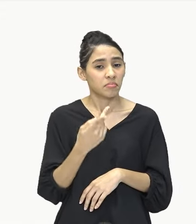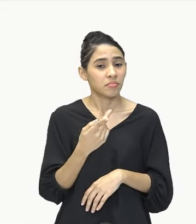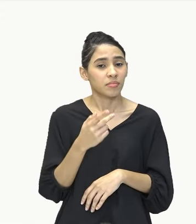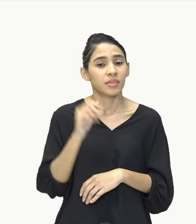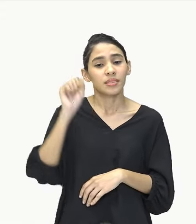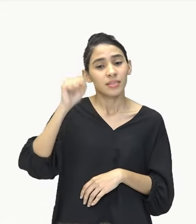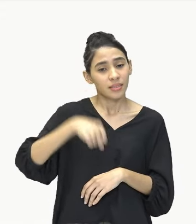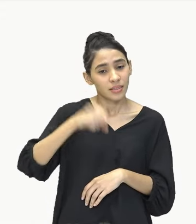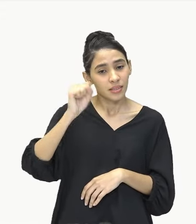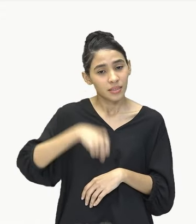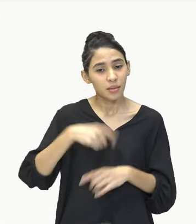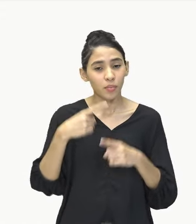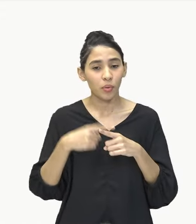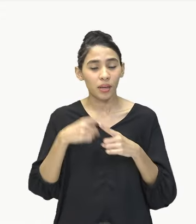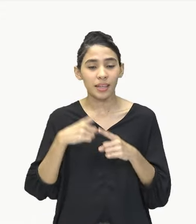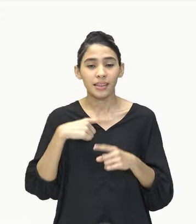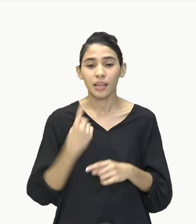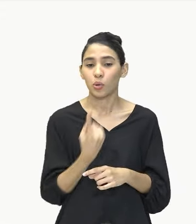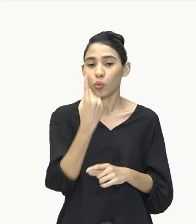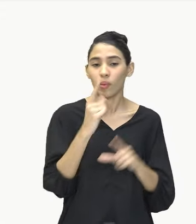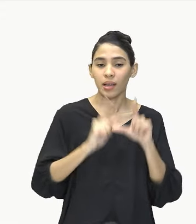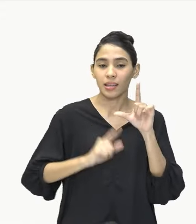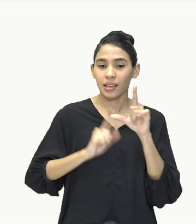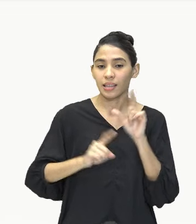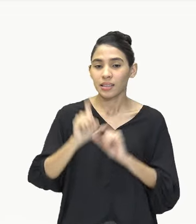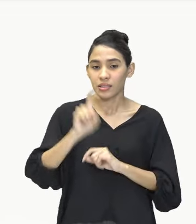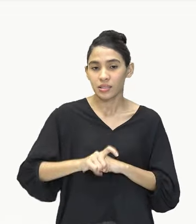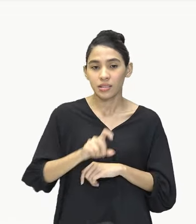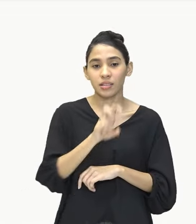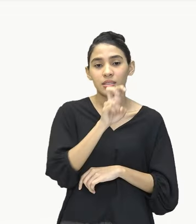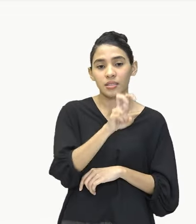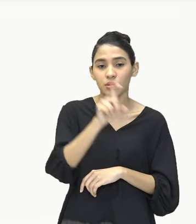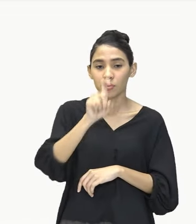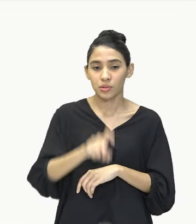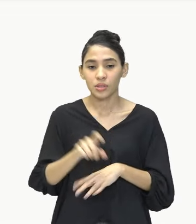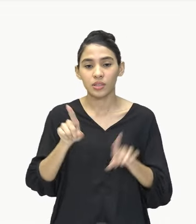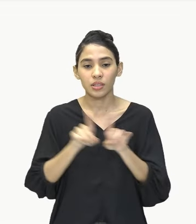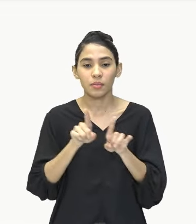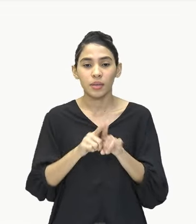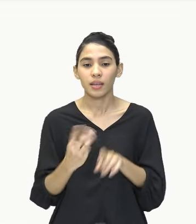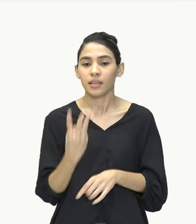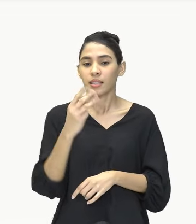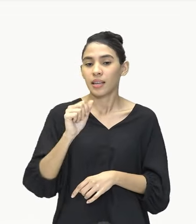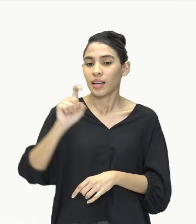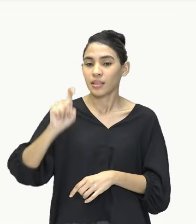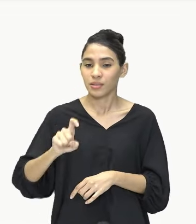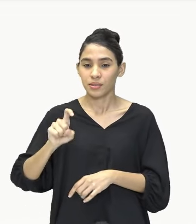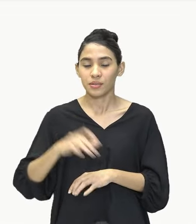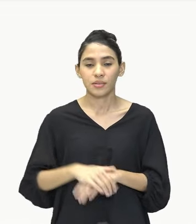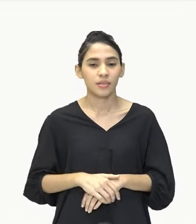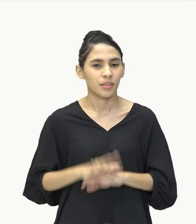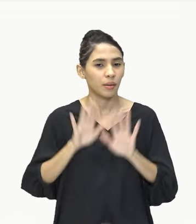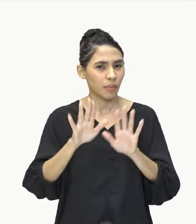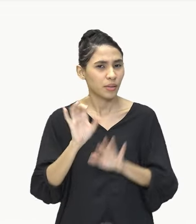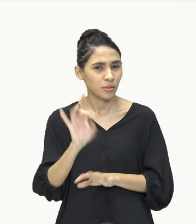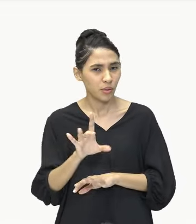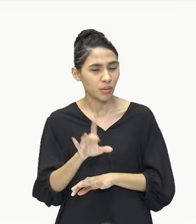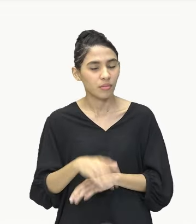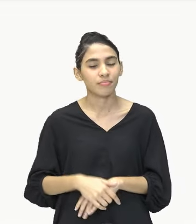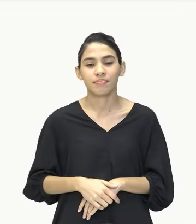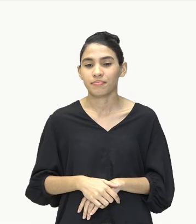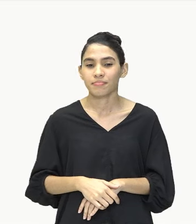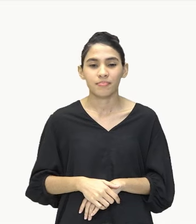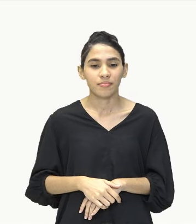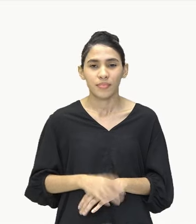são, professora, tem o x, tanto lá no 5x, quanto aqui no 3x. Mas é só isso.